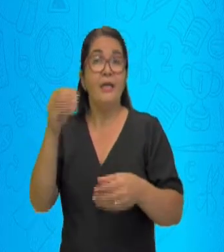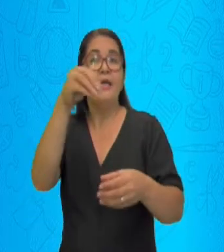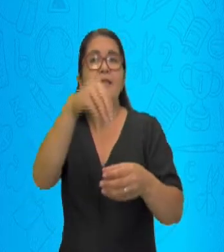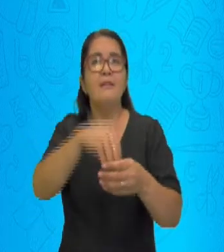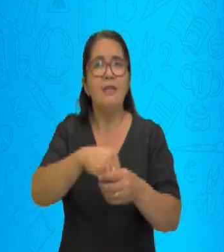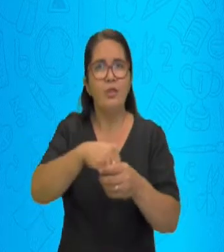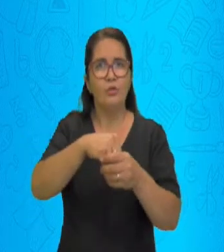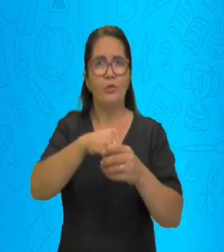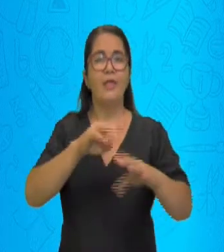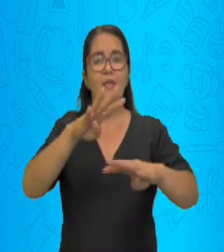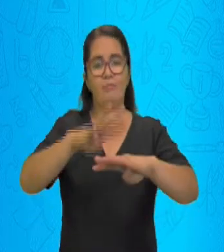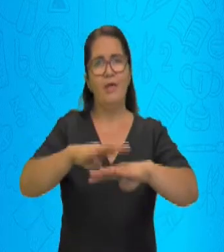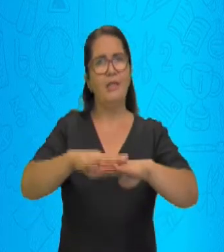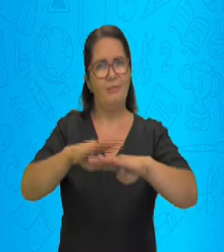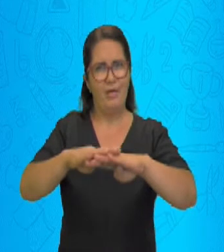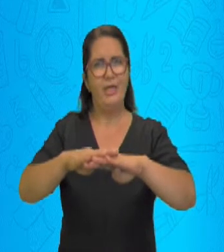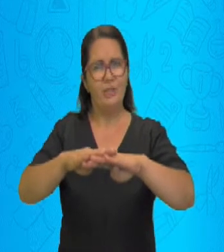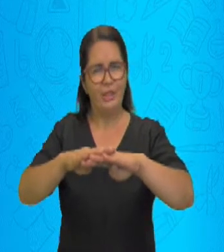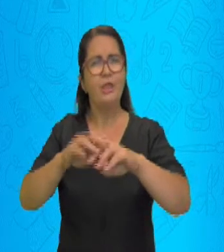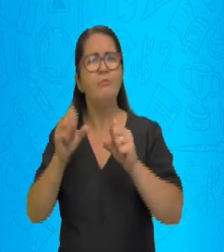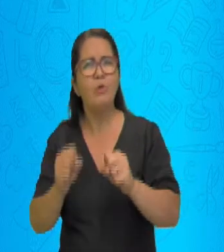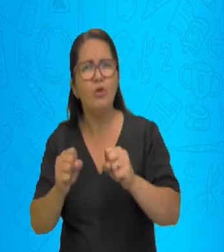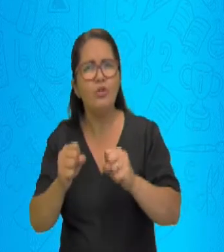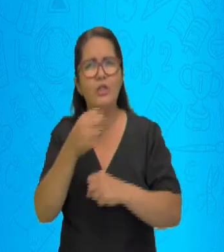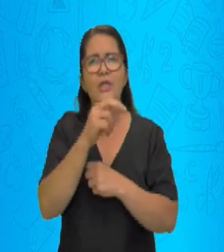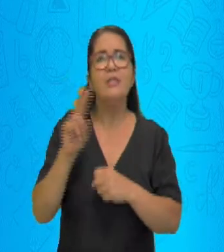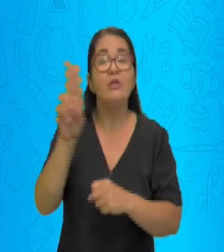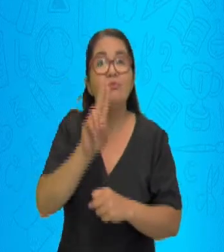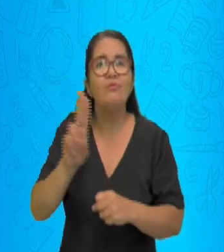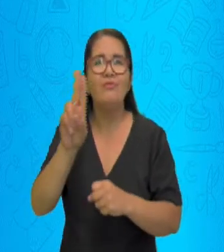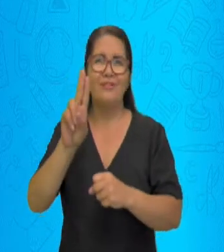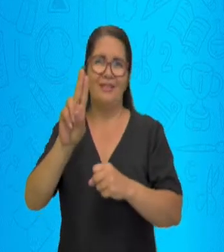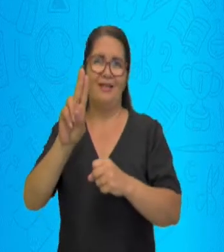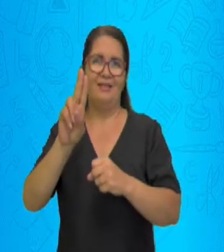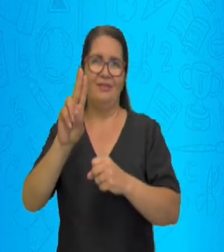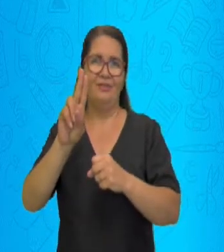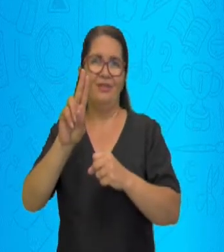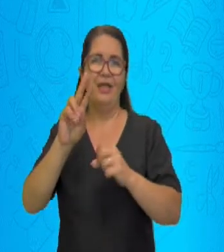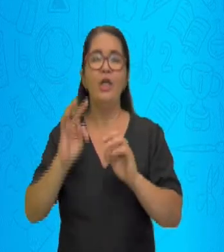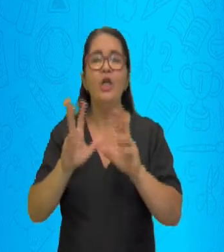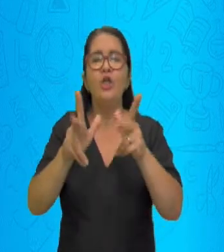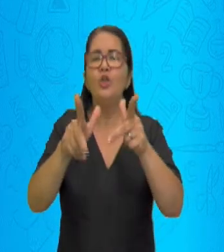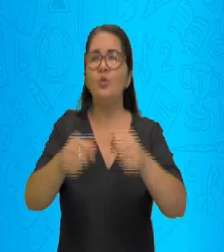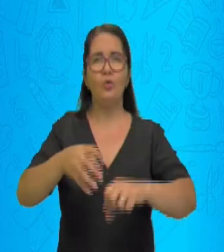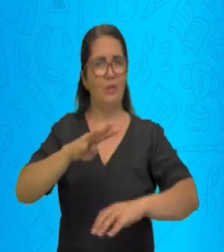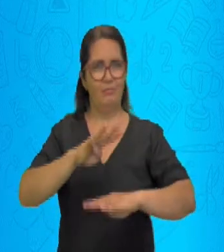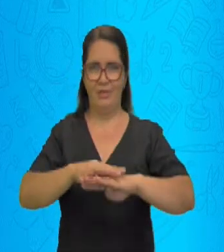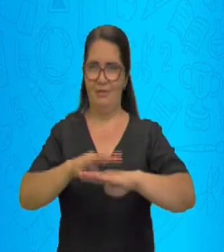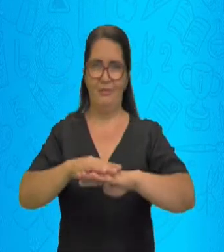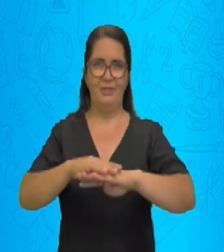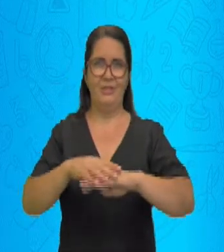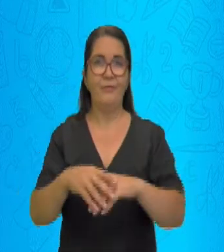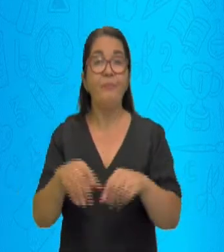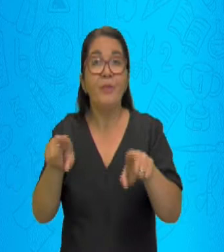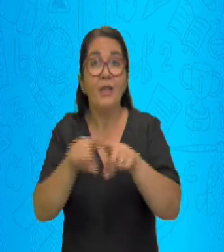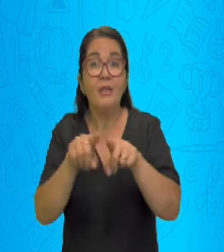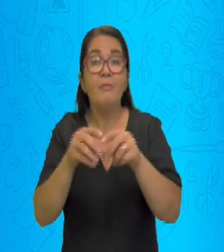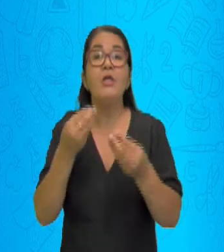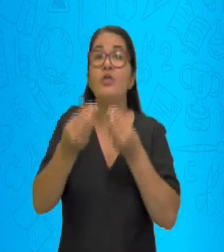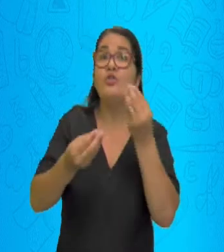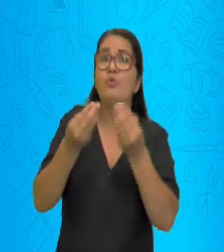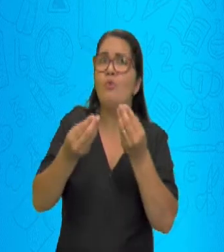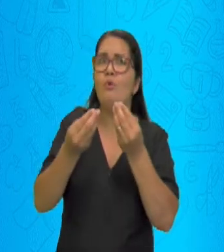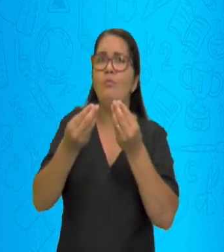número natural, 14 é um número natural. Faça um exemplo, professor, que não seja de um número natural, que não se enquadra